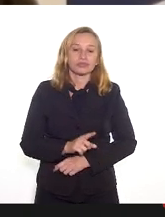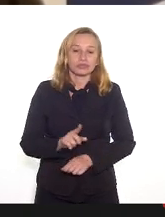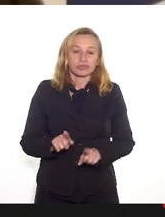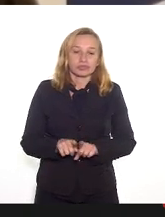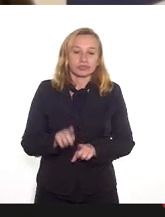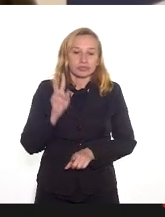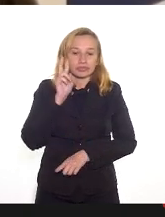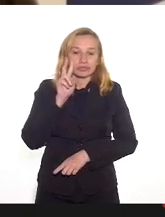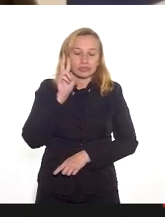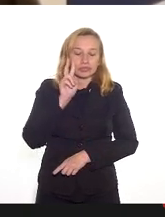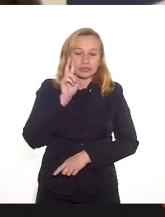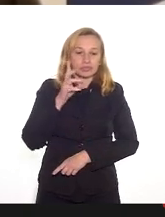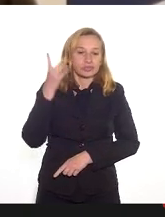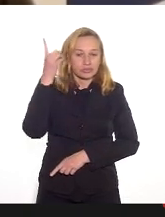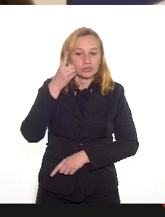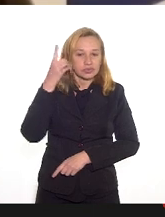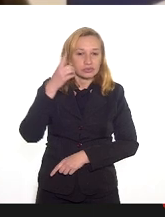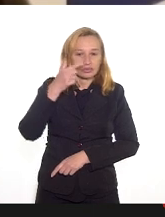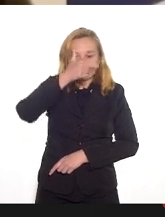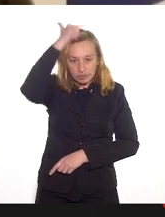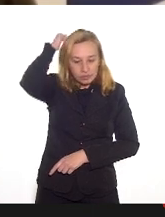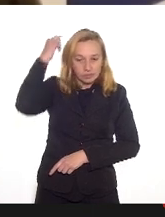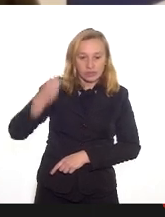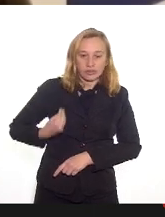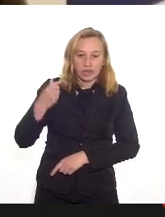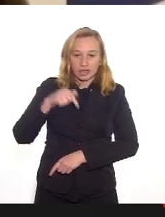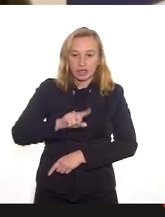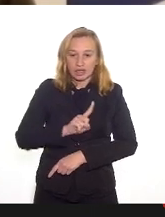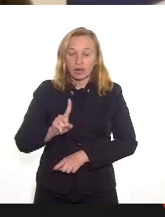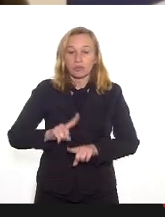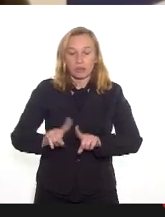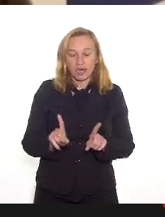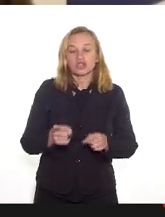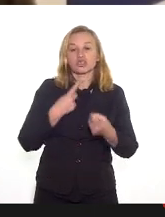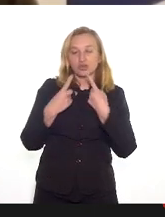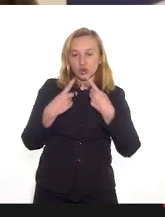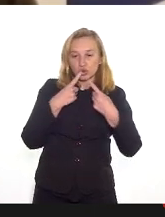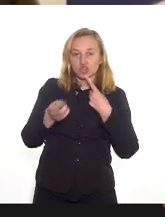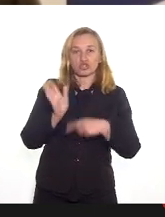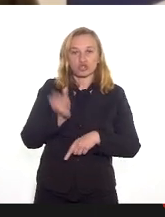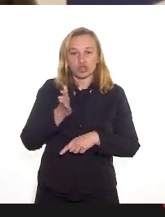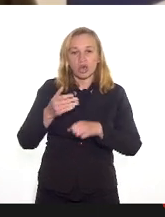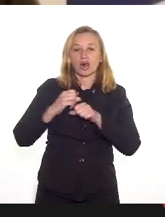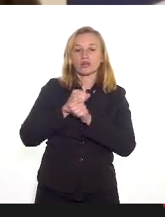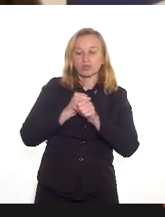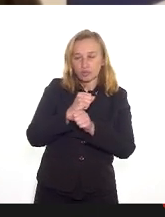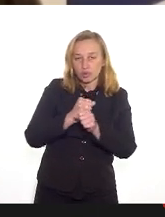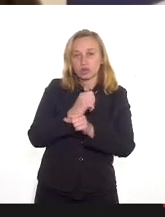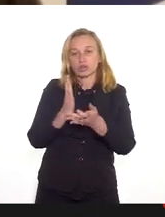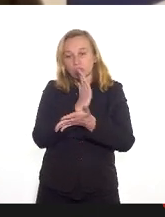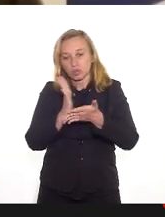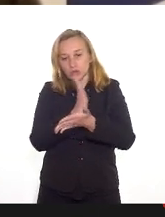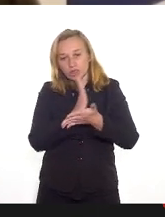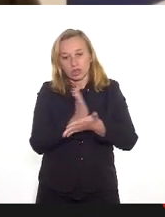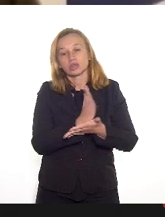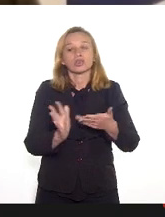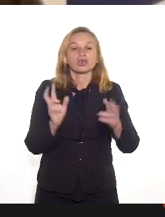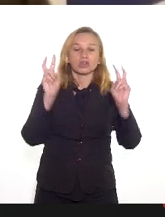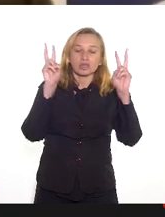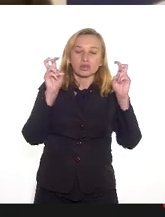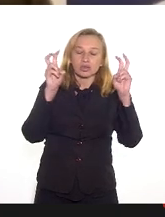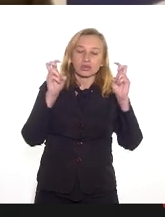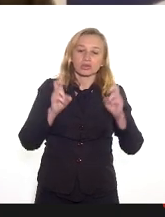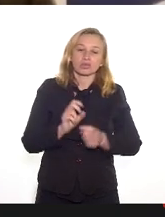relembrando o deputado Luiz Paulo, que não está presente, mas já vem discutindo com a gente há algum tempo essa, na